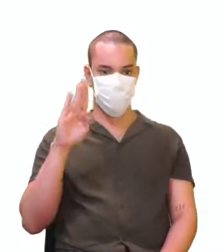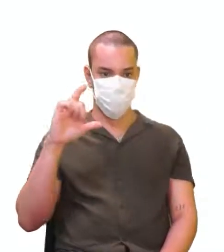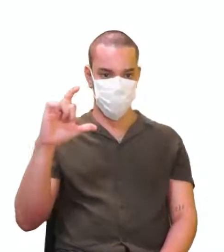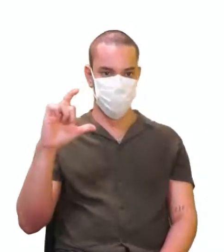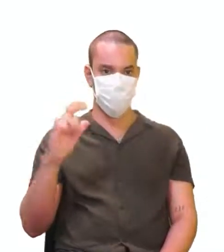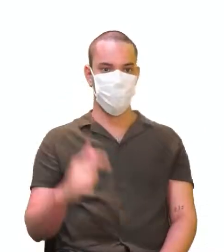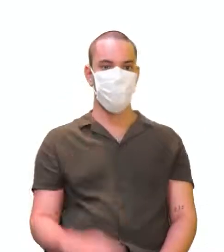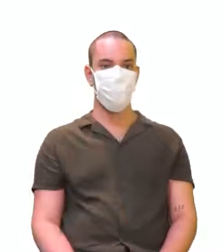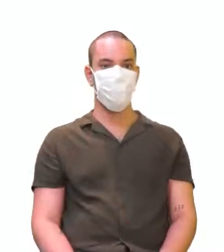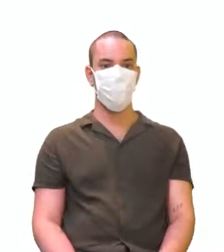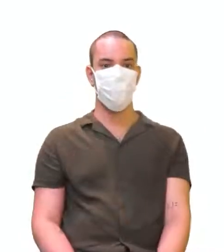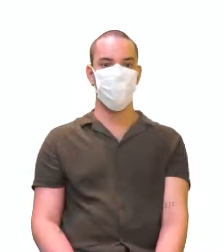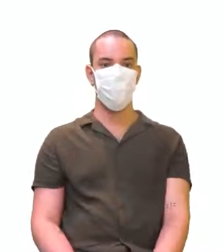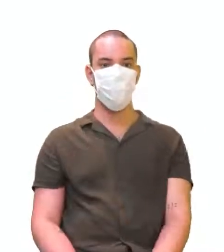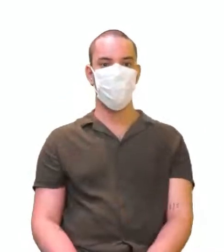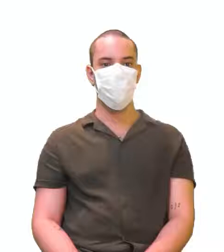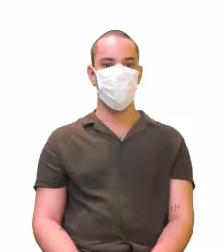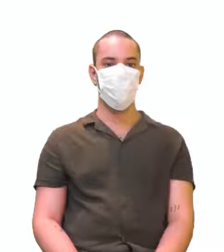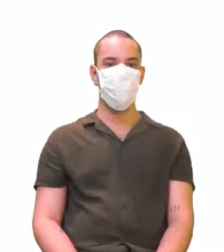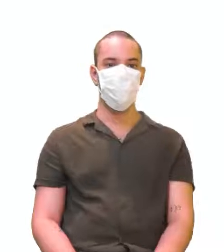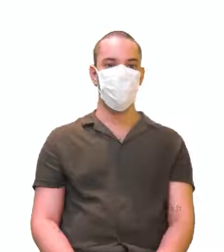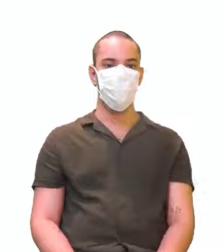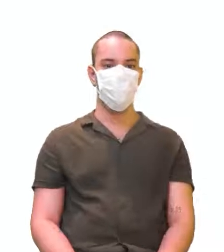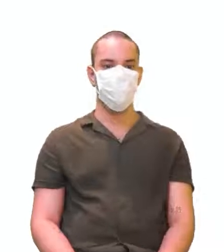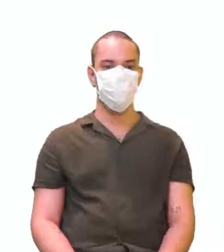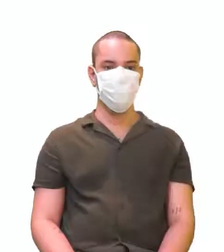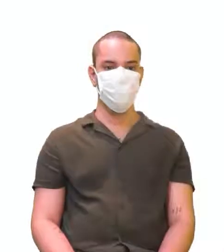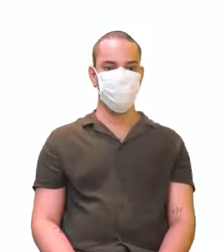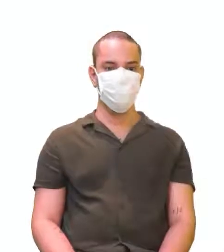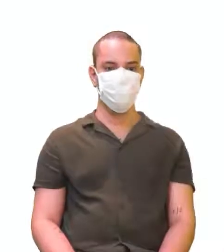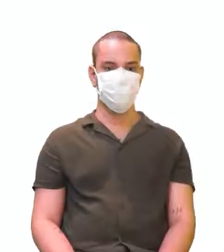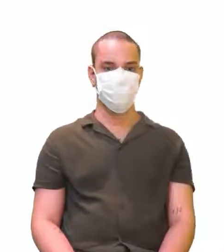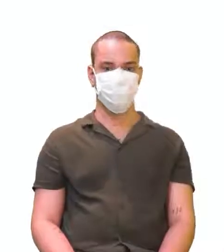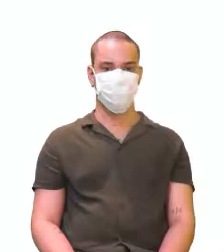Izão, Bezão, Izão, Bezão.